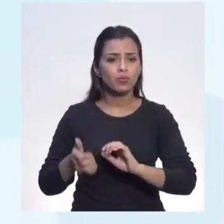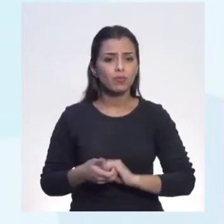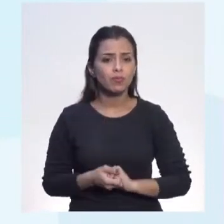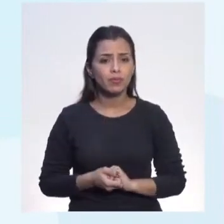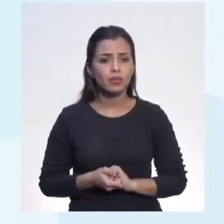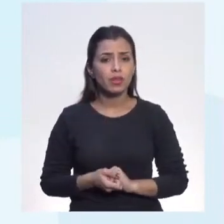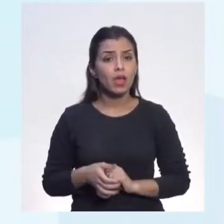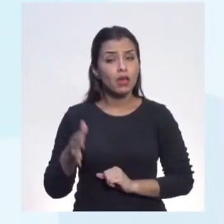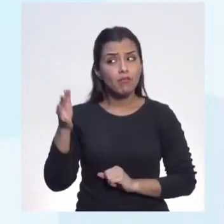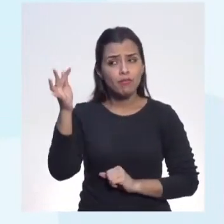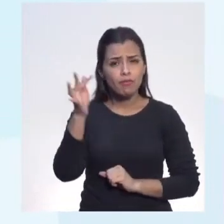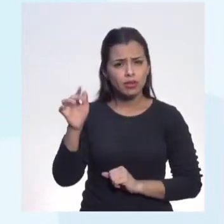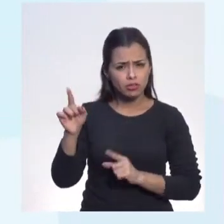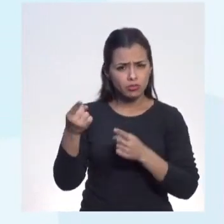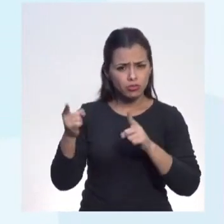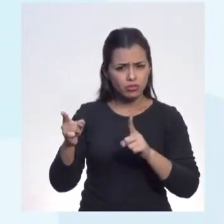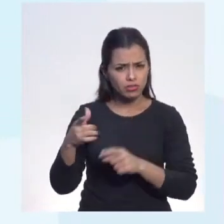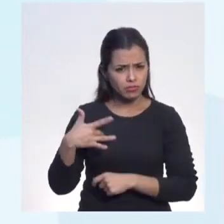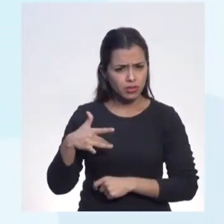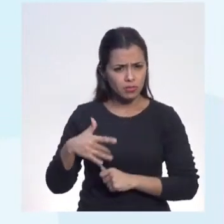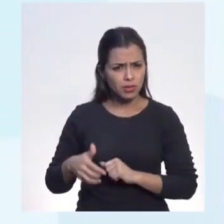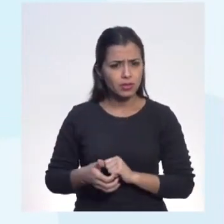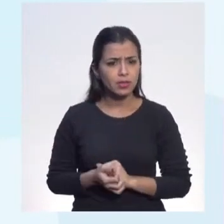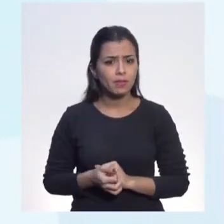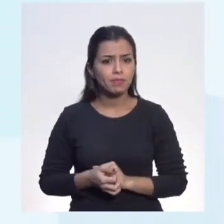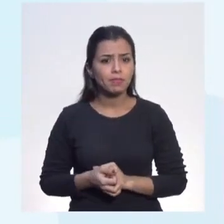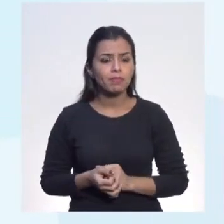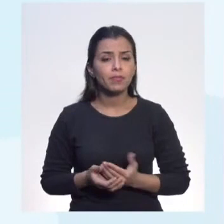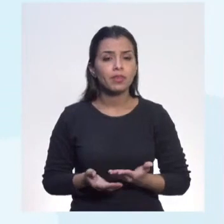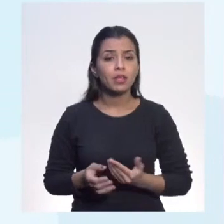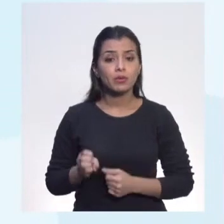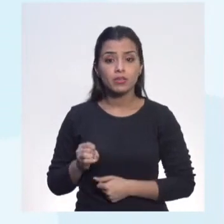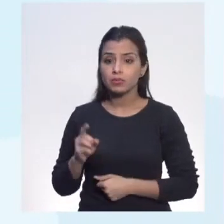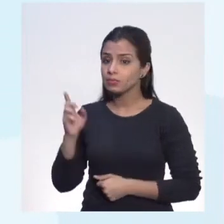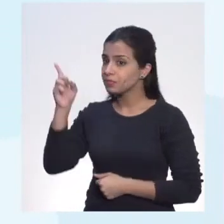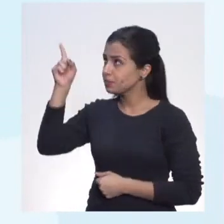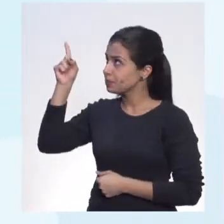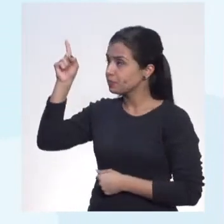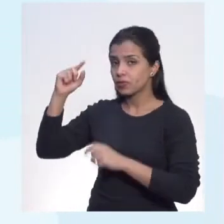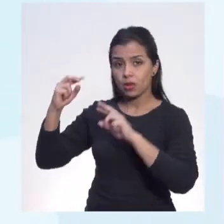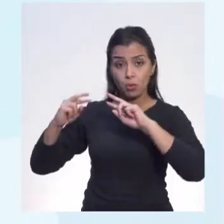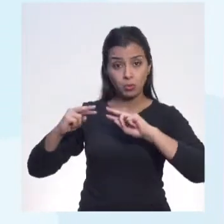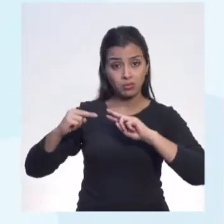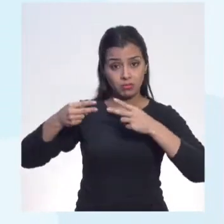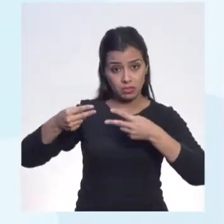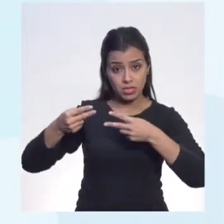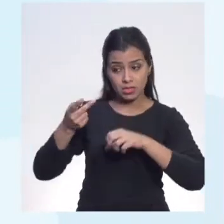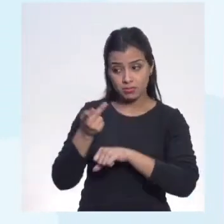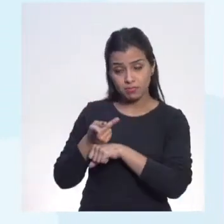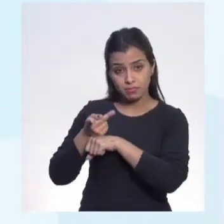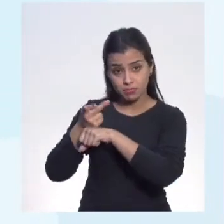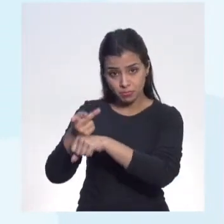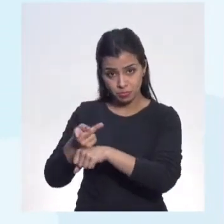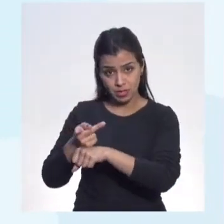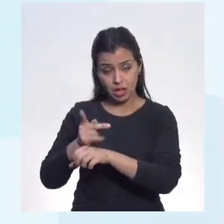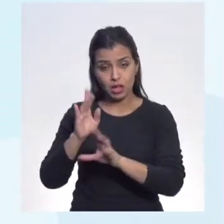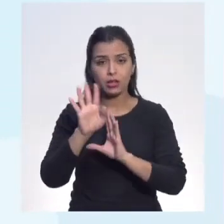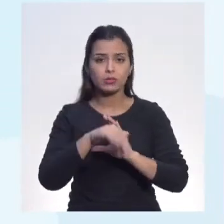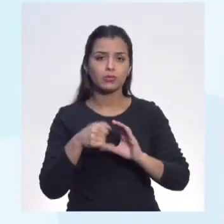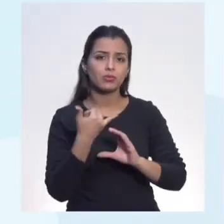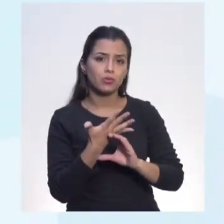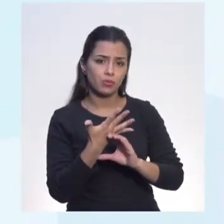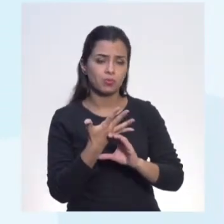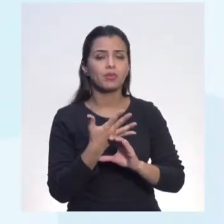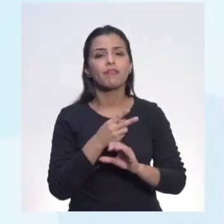como tomar a decisão certa, tá? Se você pegar esse linkzinho e colocar essa descrição na busca do YouTube, vai